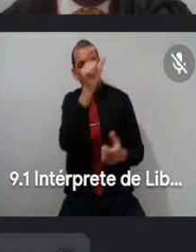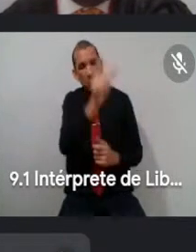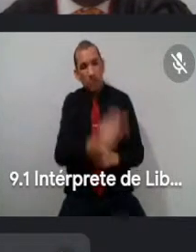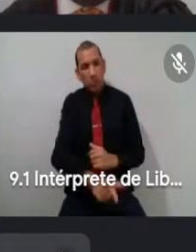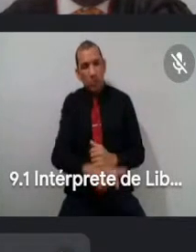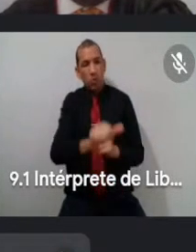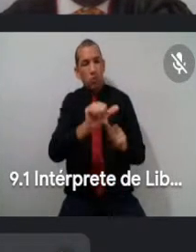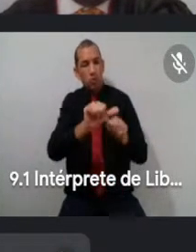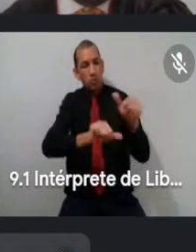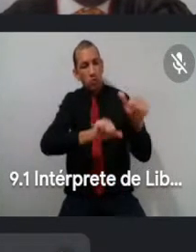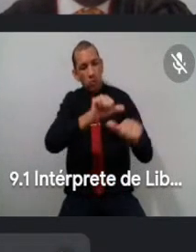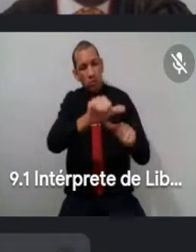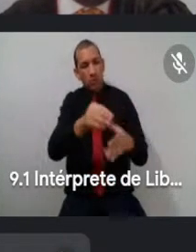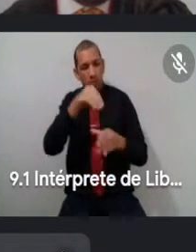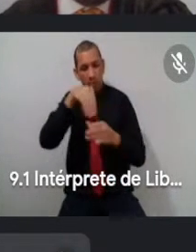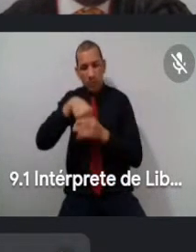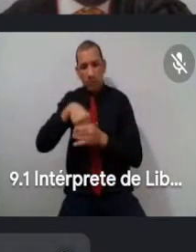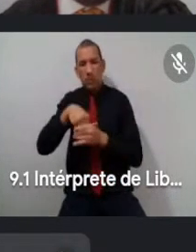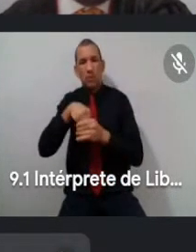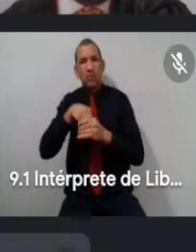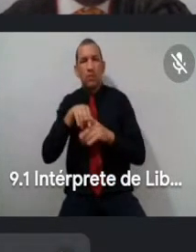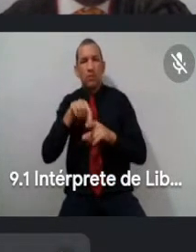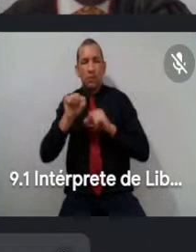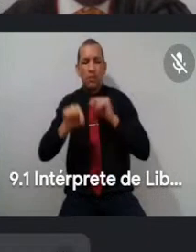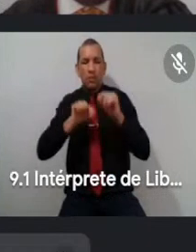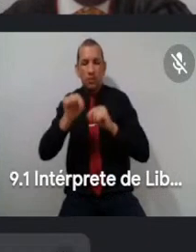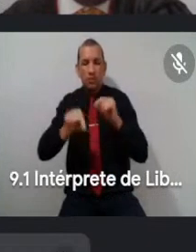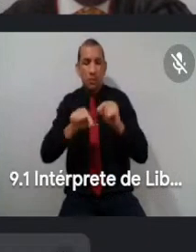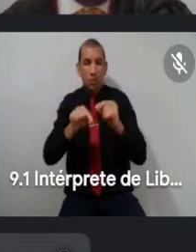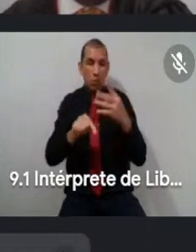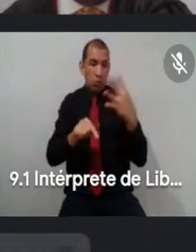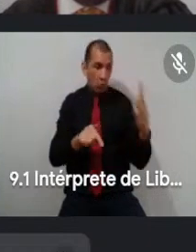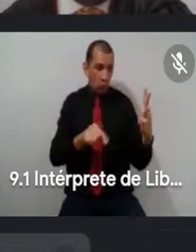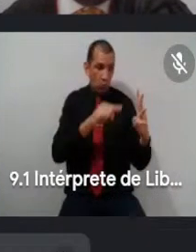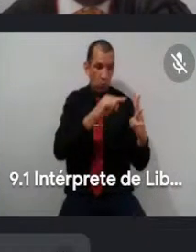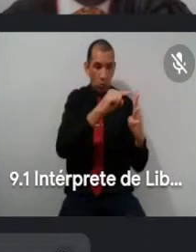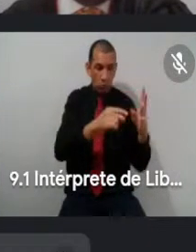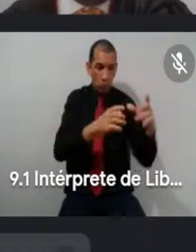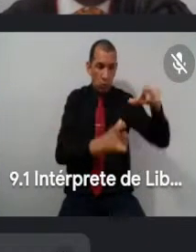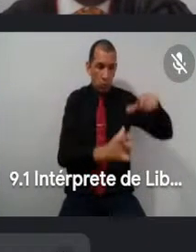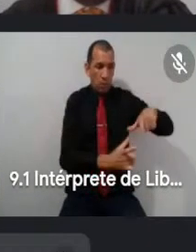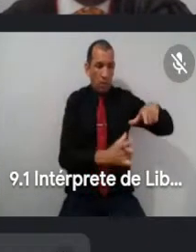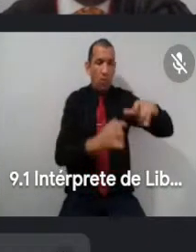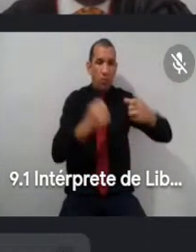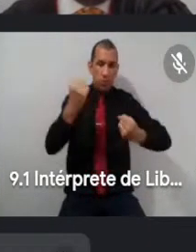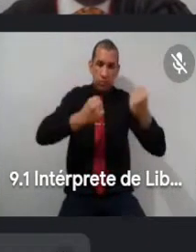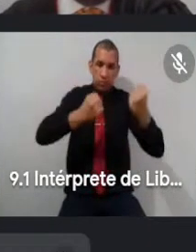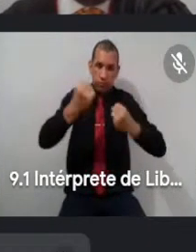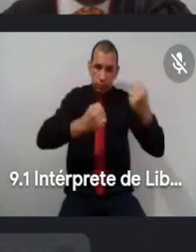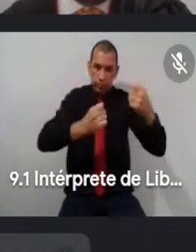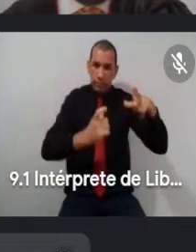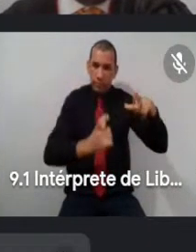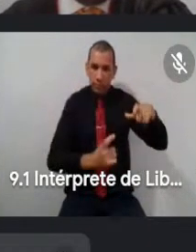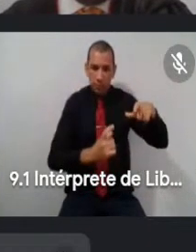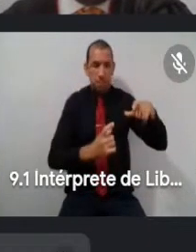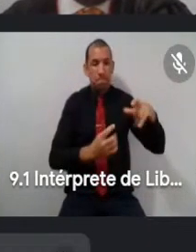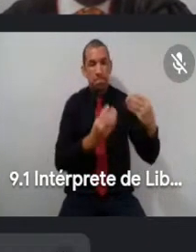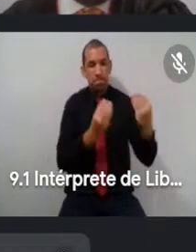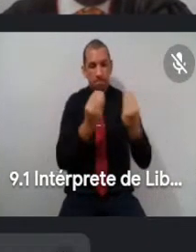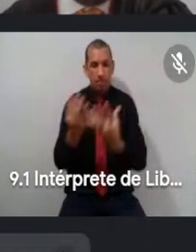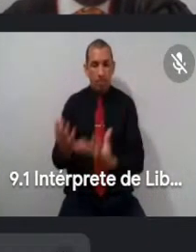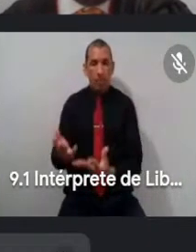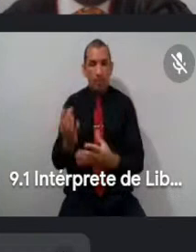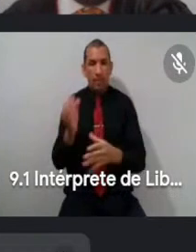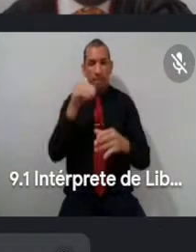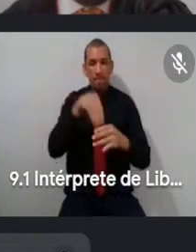eleitor em troca do voto consistente em que na entrega de quatro pneus o carro do eleitor isso